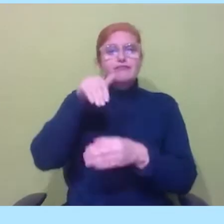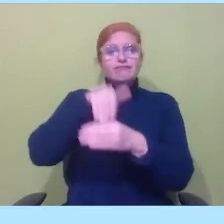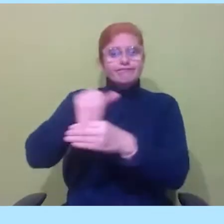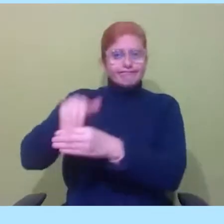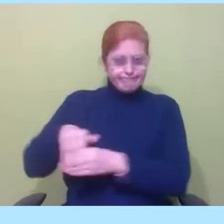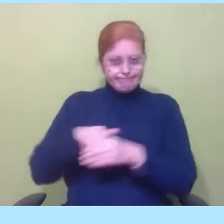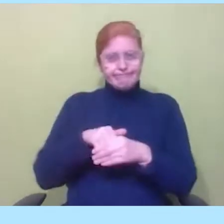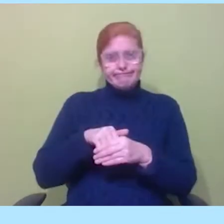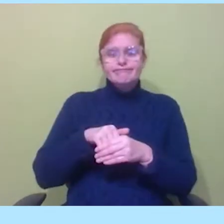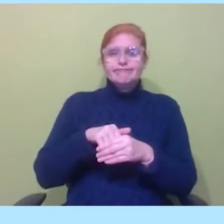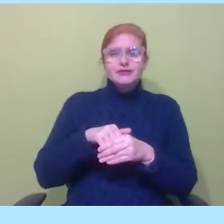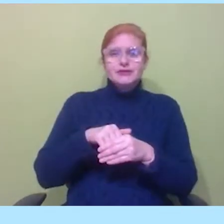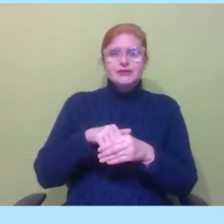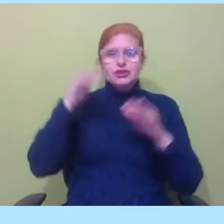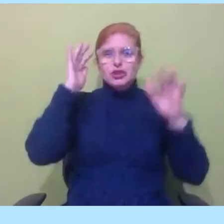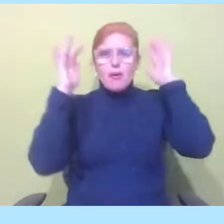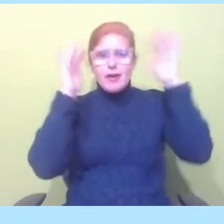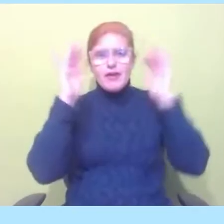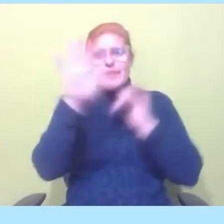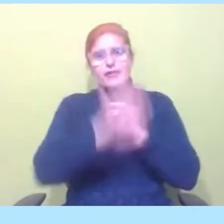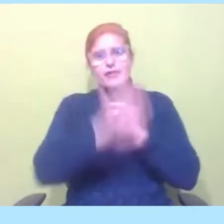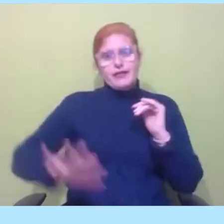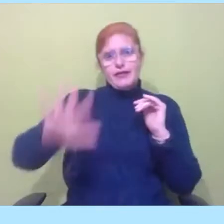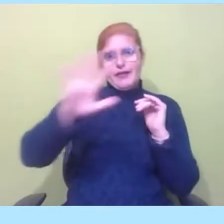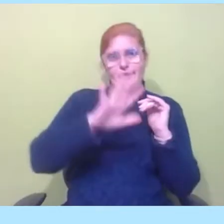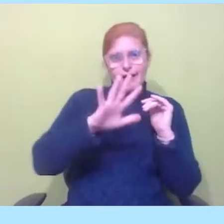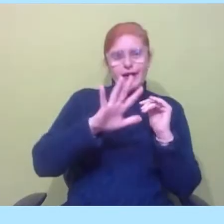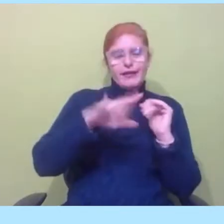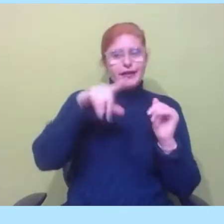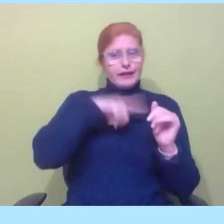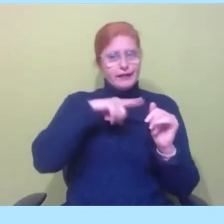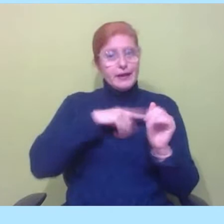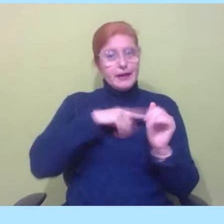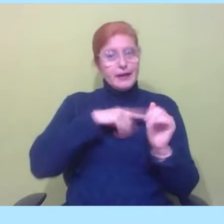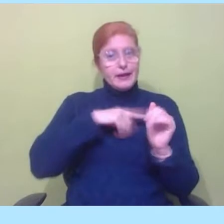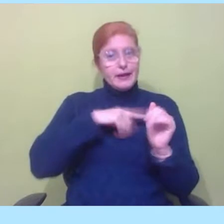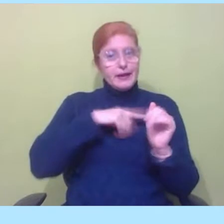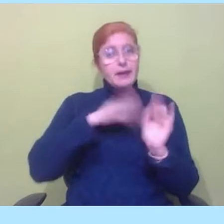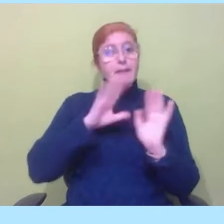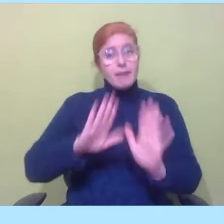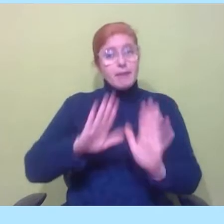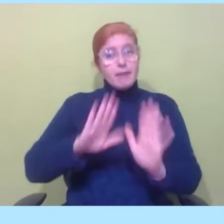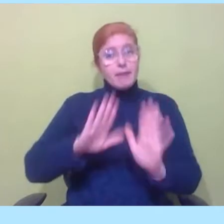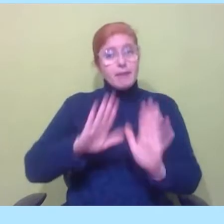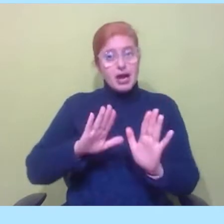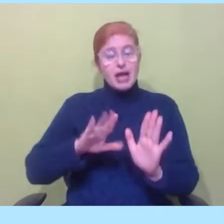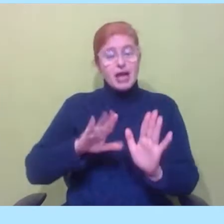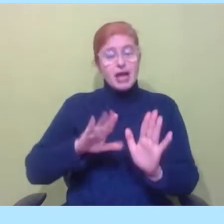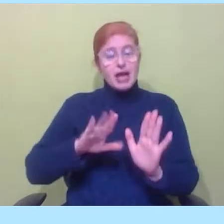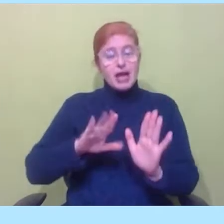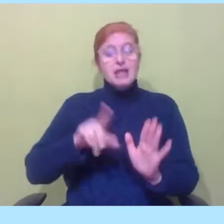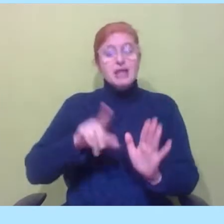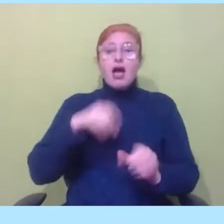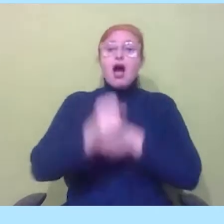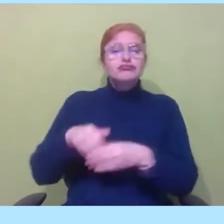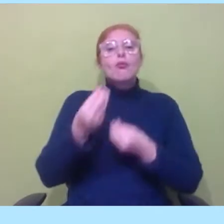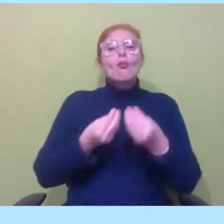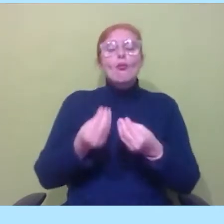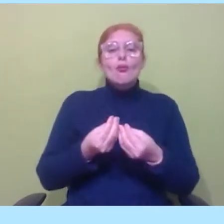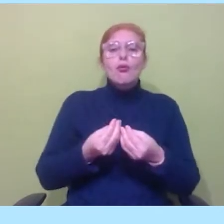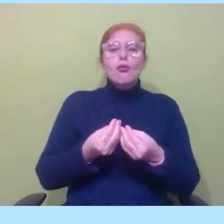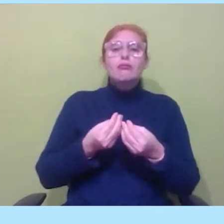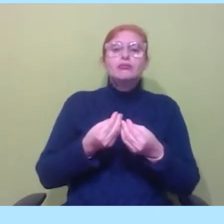imaginávamos que nesse cenário, lógico, mas já era um ano de eleição. Então, como é que um partido